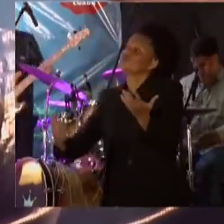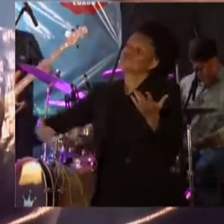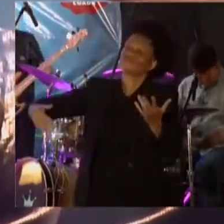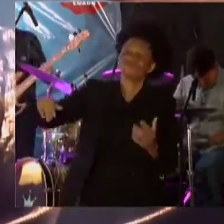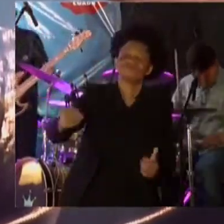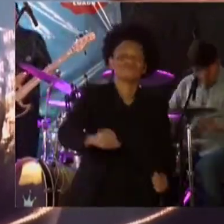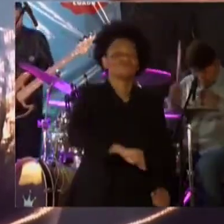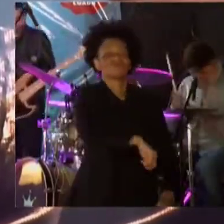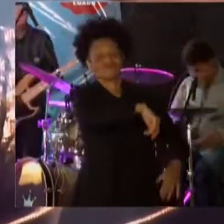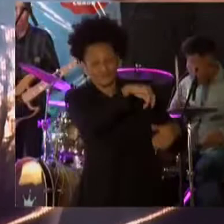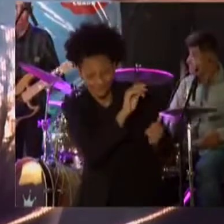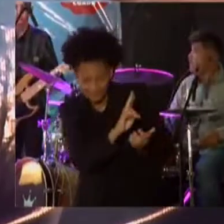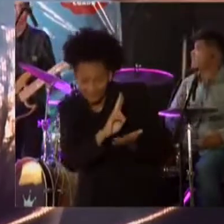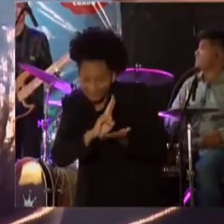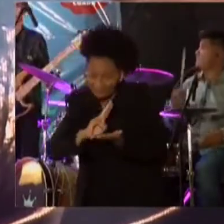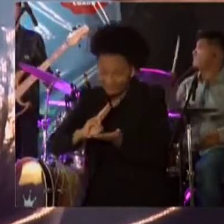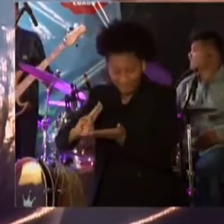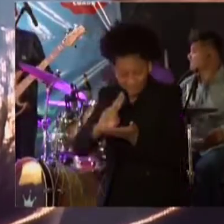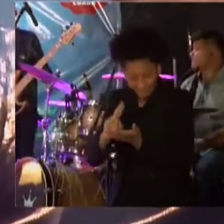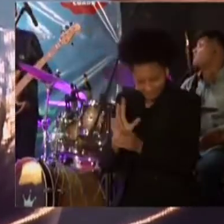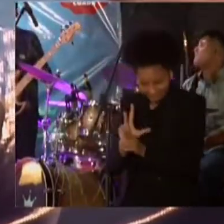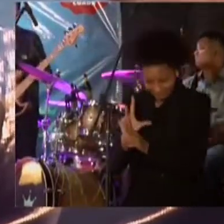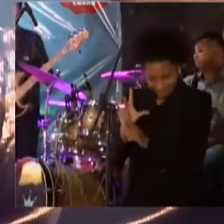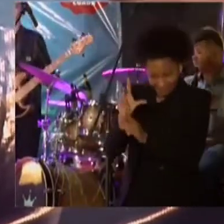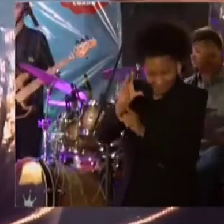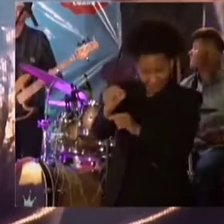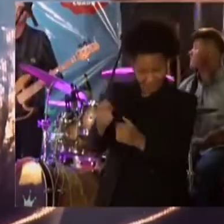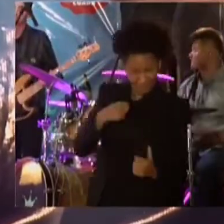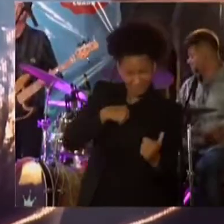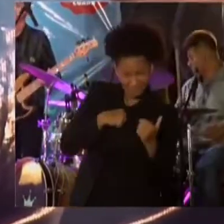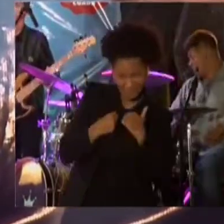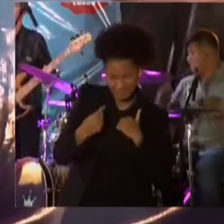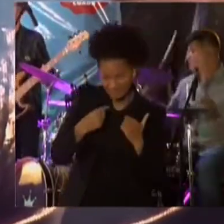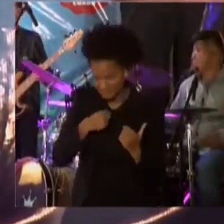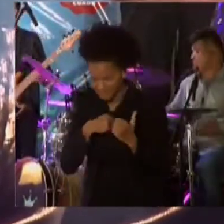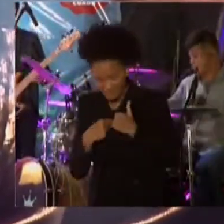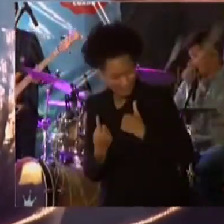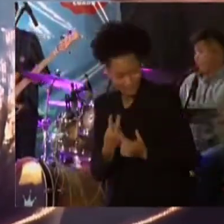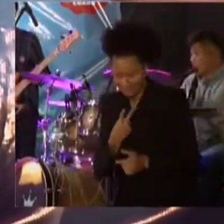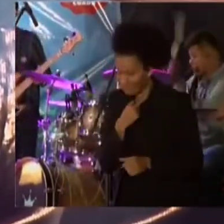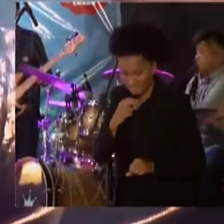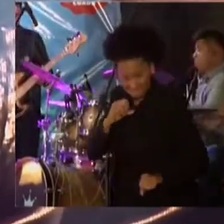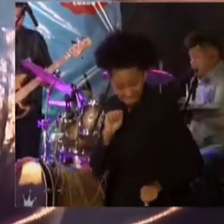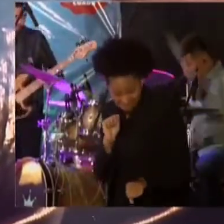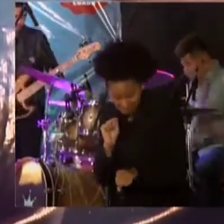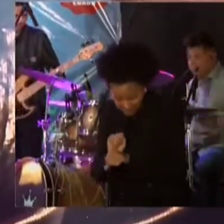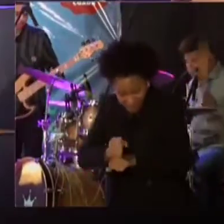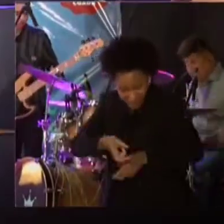Para.